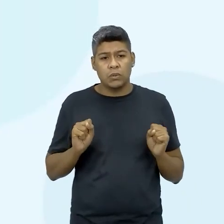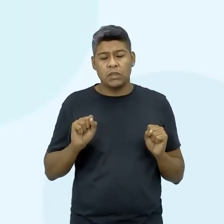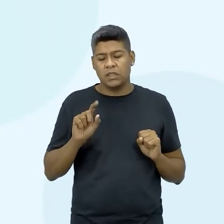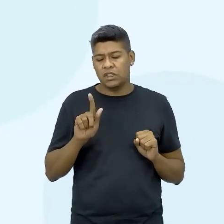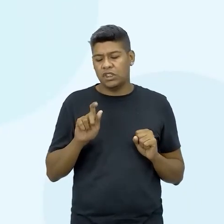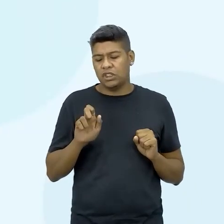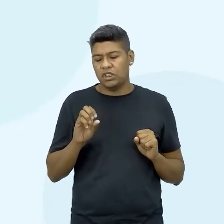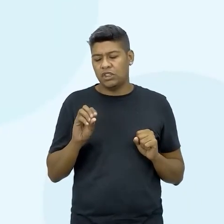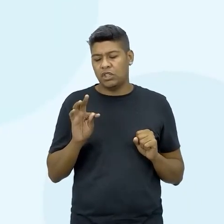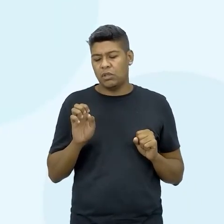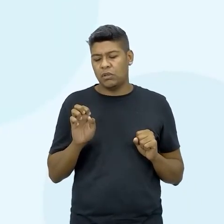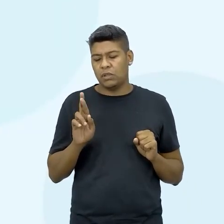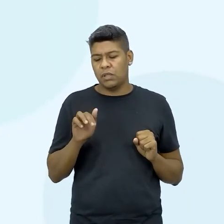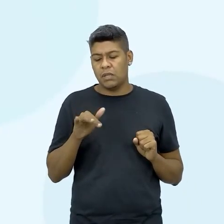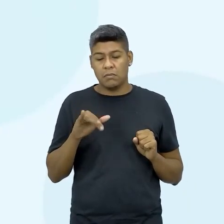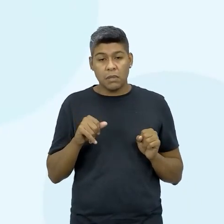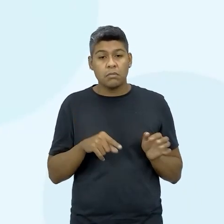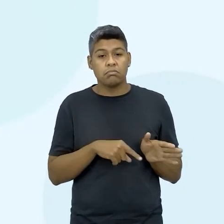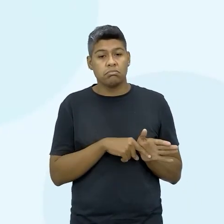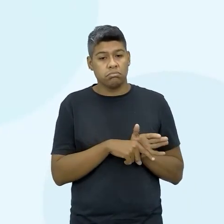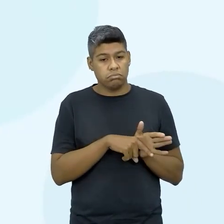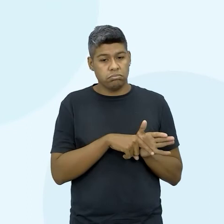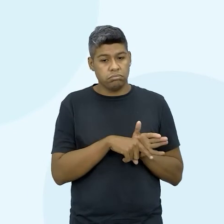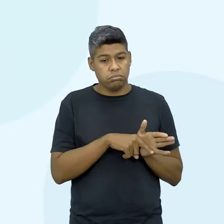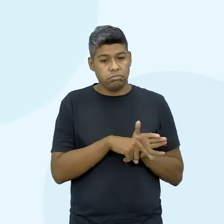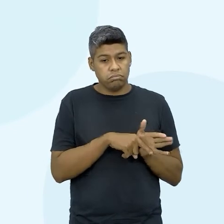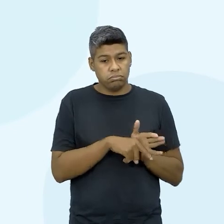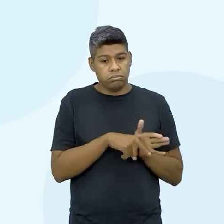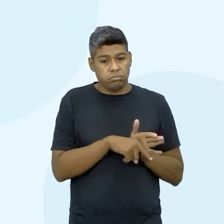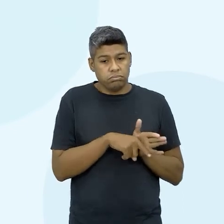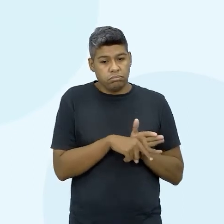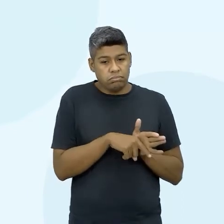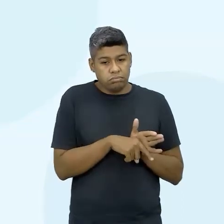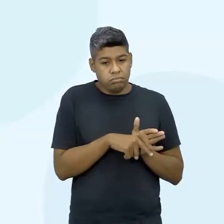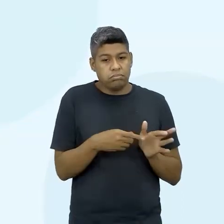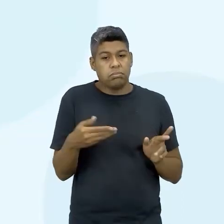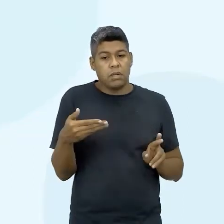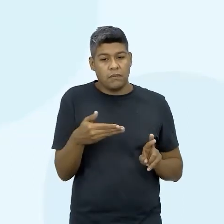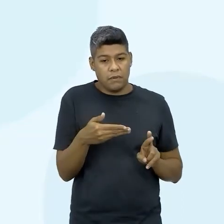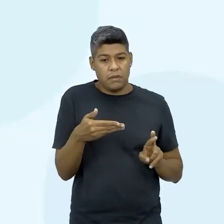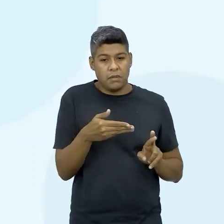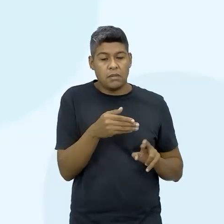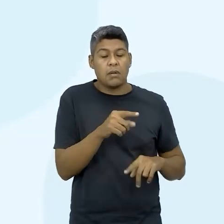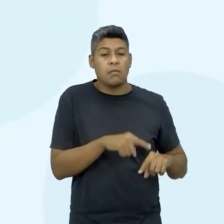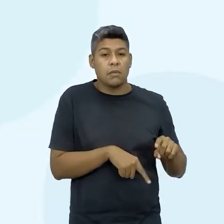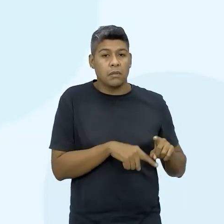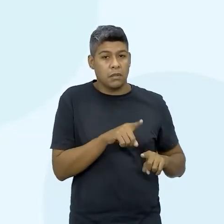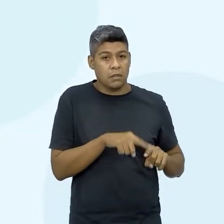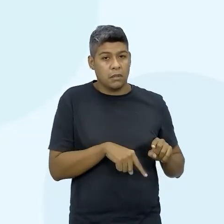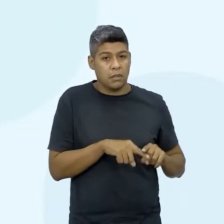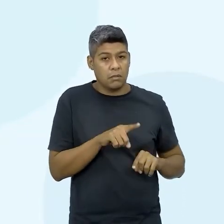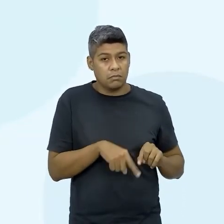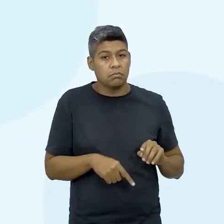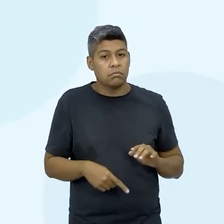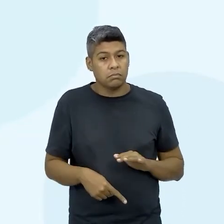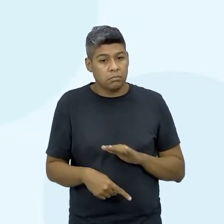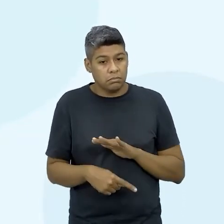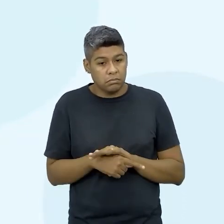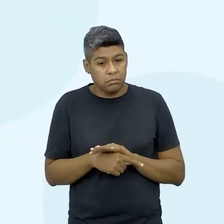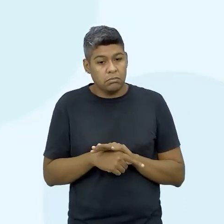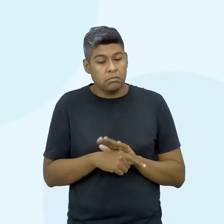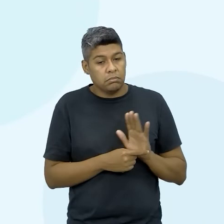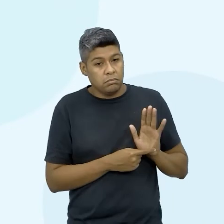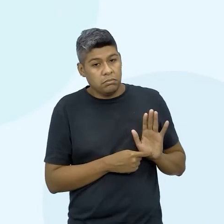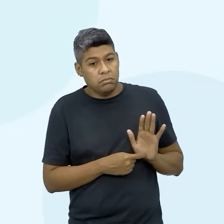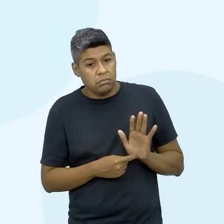né? Faça alguns esquemas, consulte, né, referências deste material, tanto os materiais que eu já apresentei